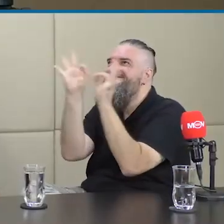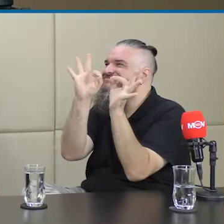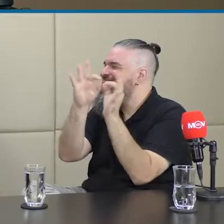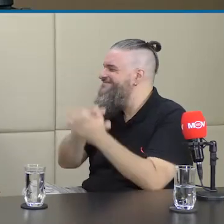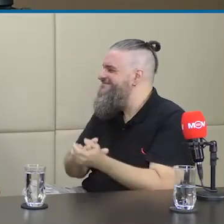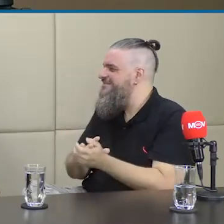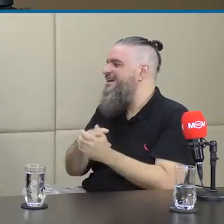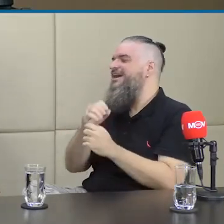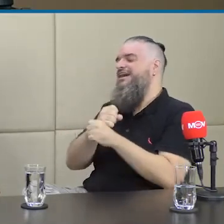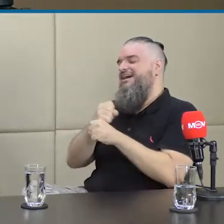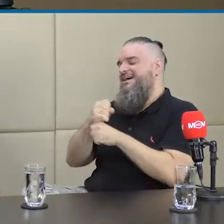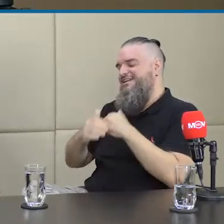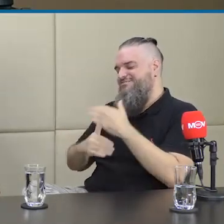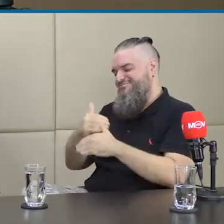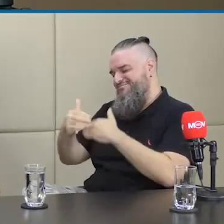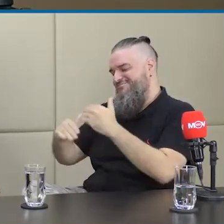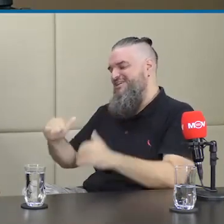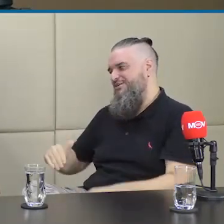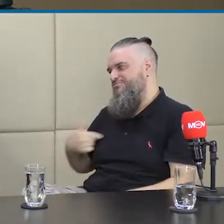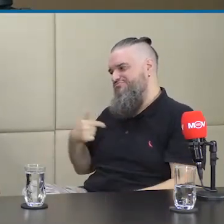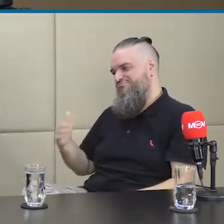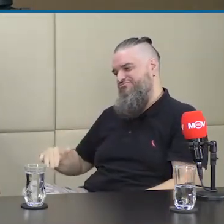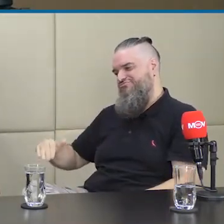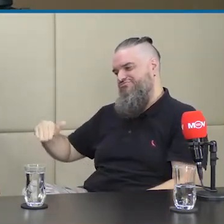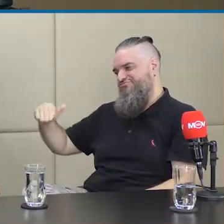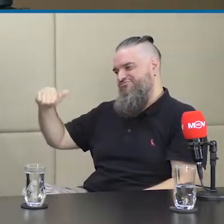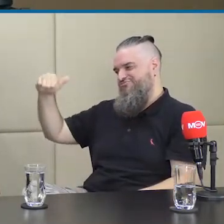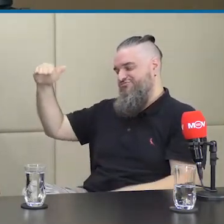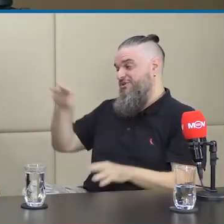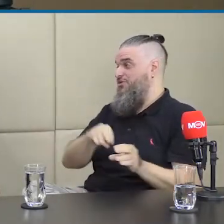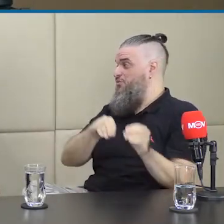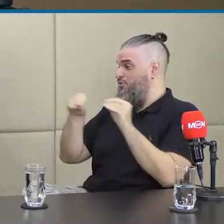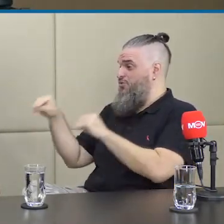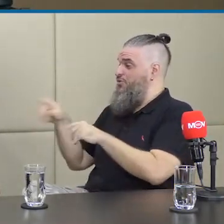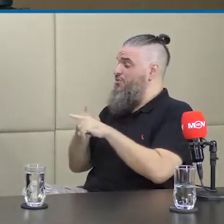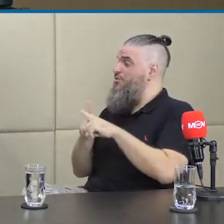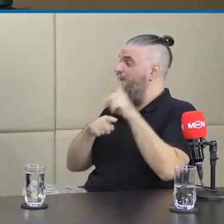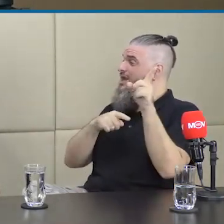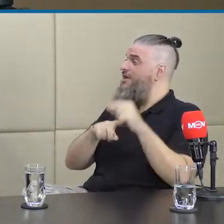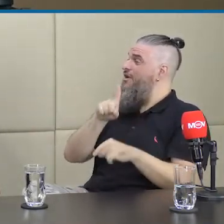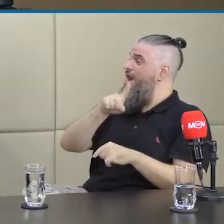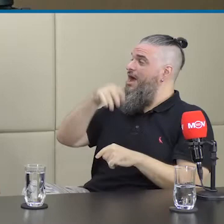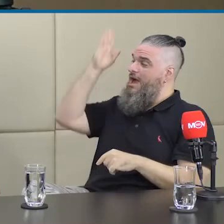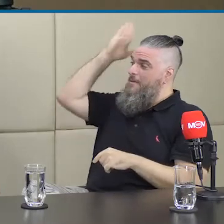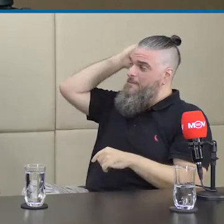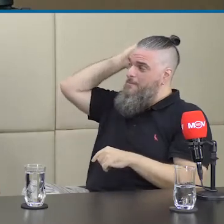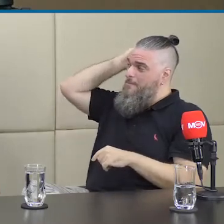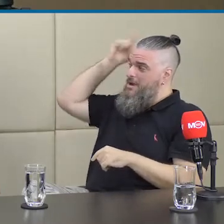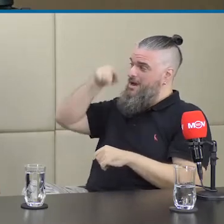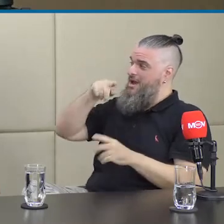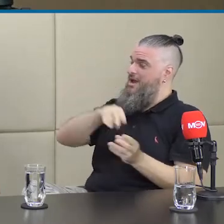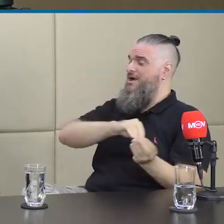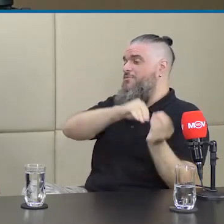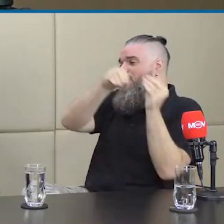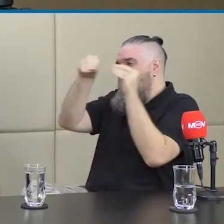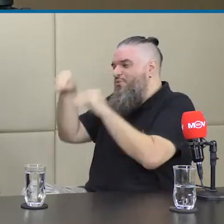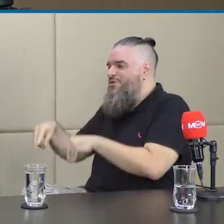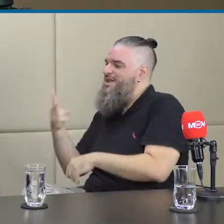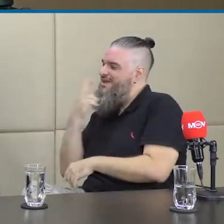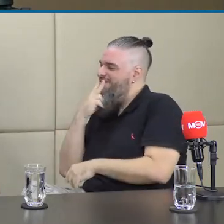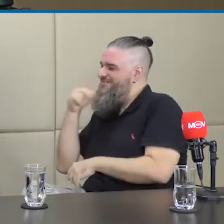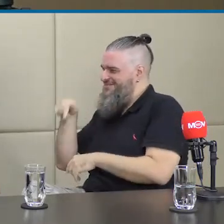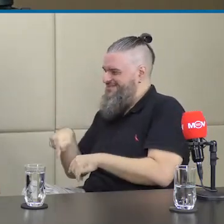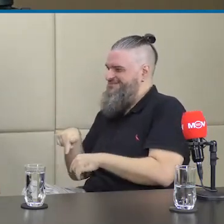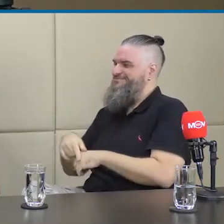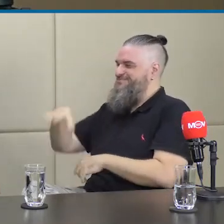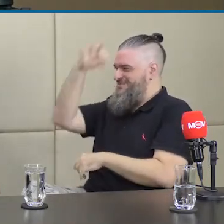tempo passa, né? Fui crescendo, fui amadurecendo, mudei, porque eu sou de Belém do Pará. Mudei aqui para o Espírito Santo e aqui